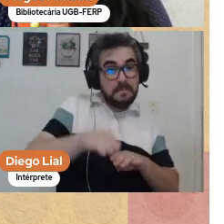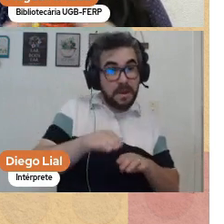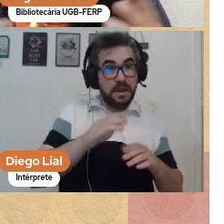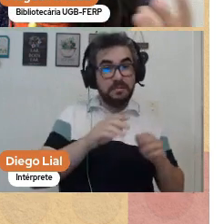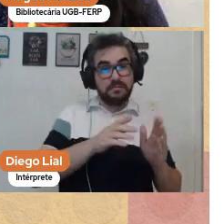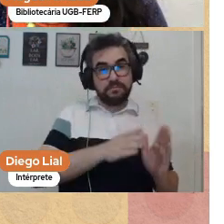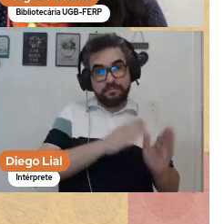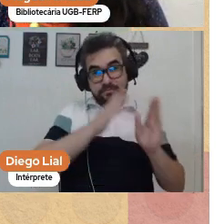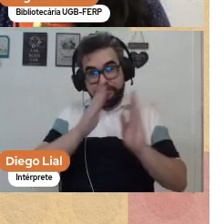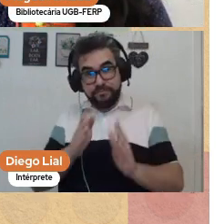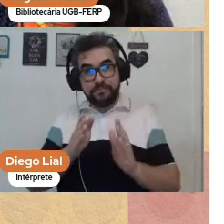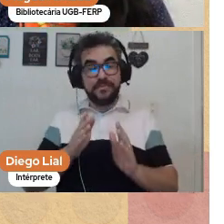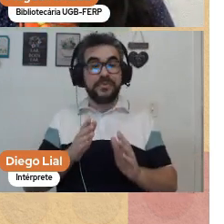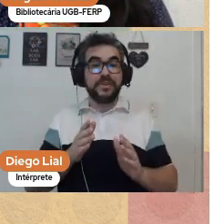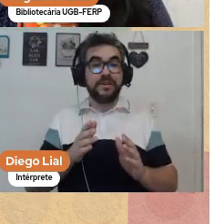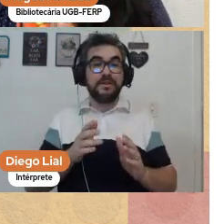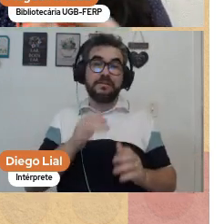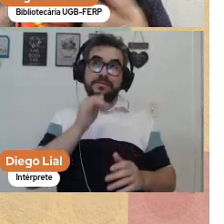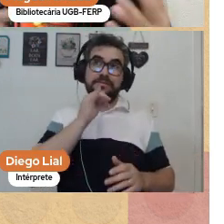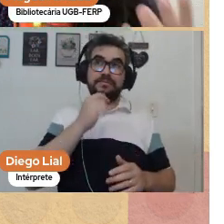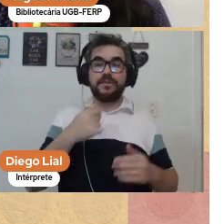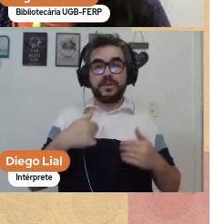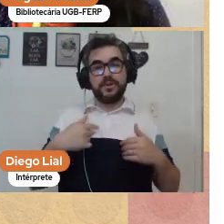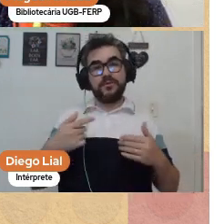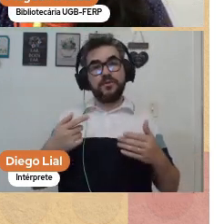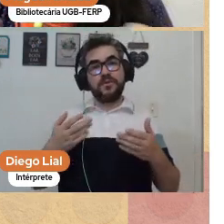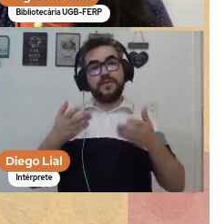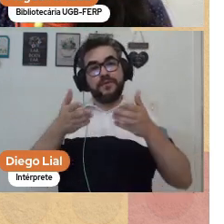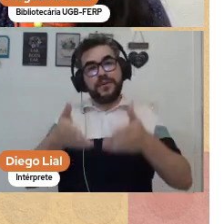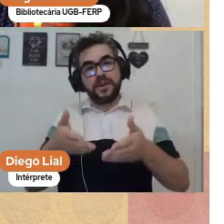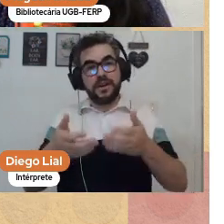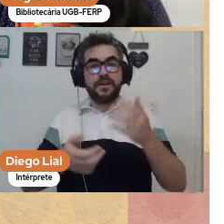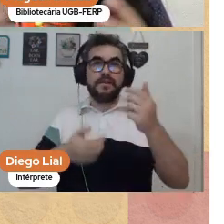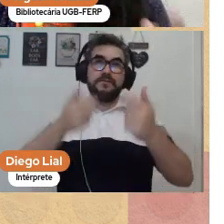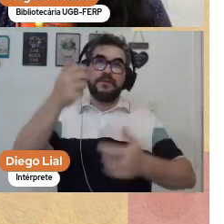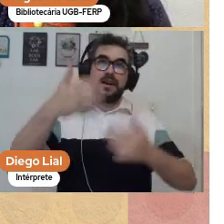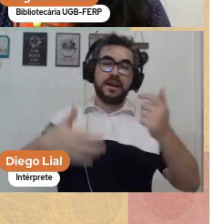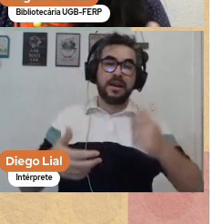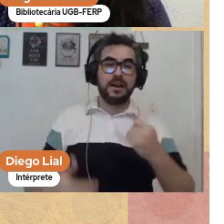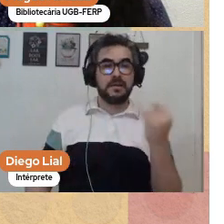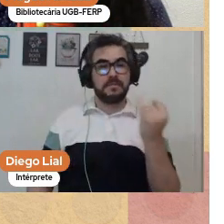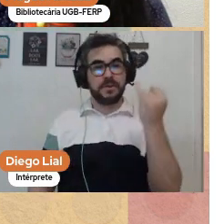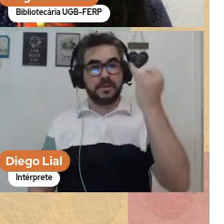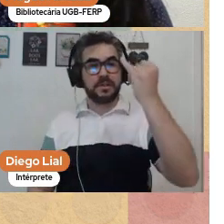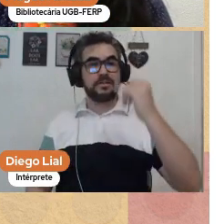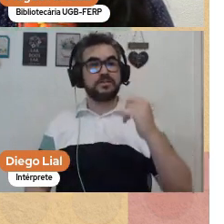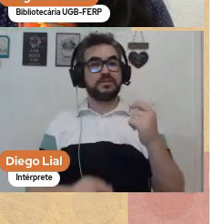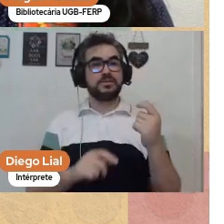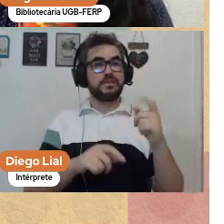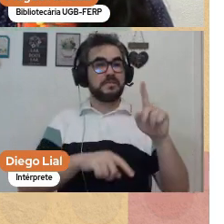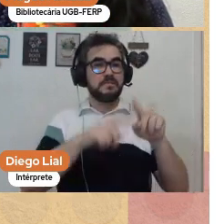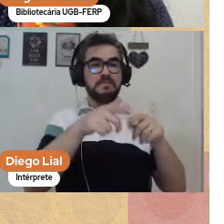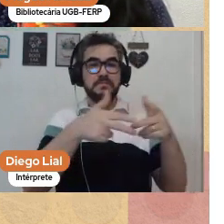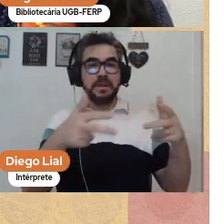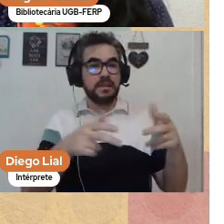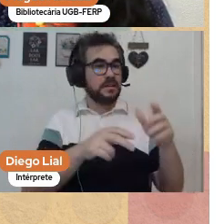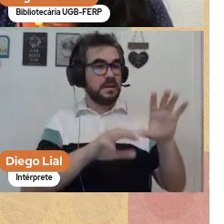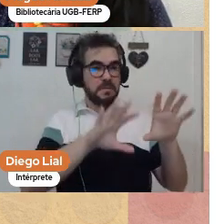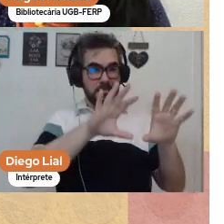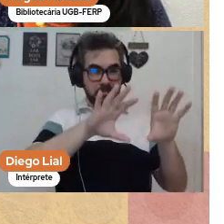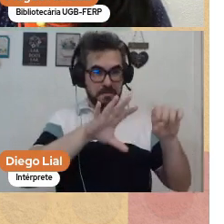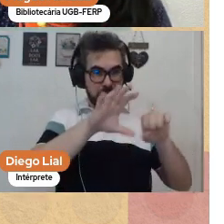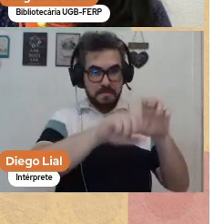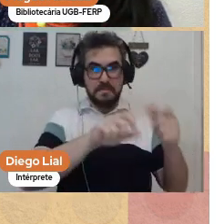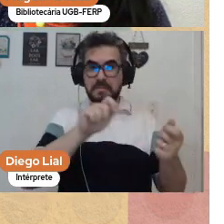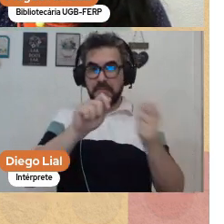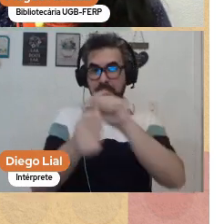sobre preservação digital e como é tudo necessário, inadiável, que ela é maravilhosa, e é, né?